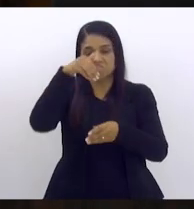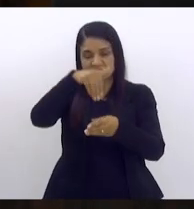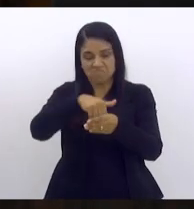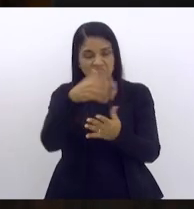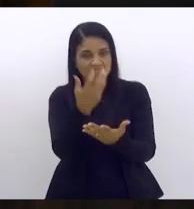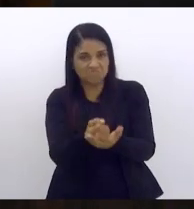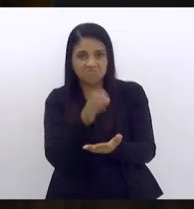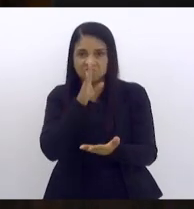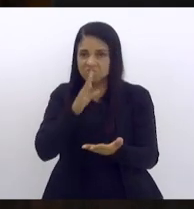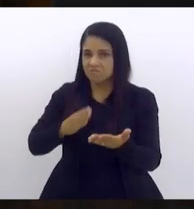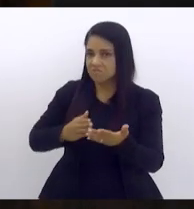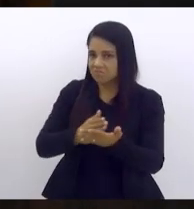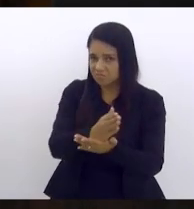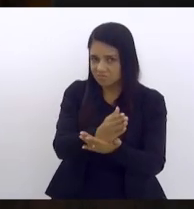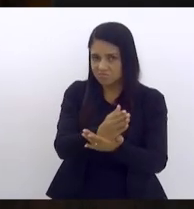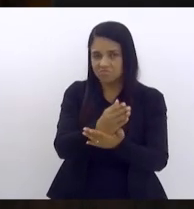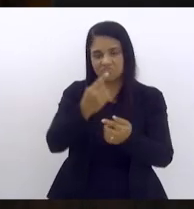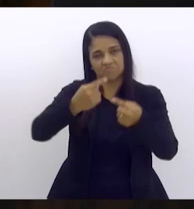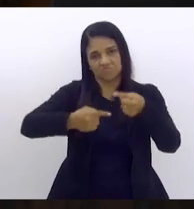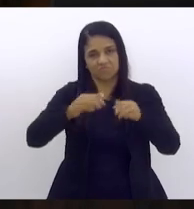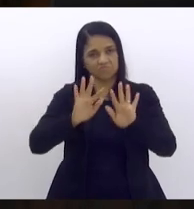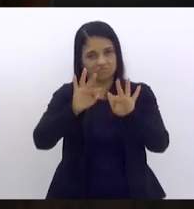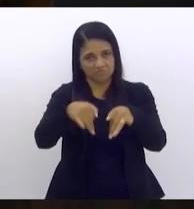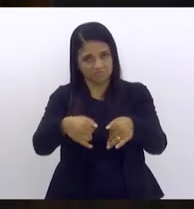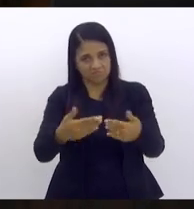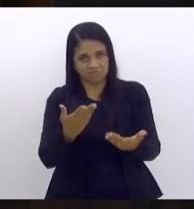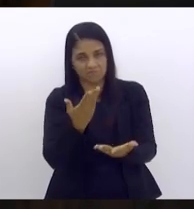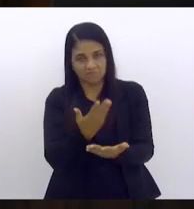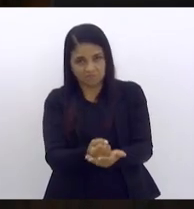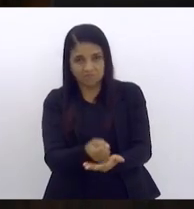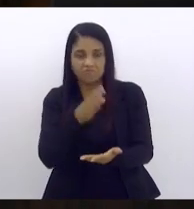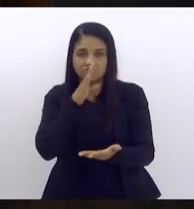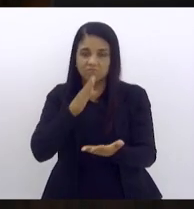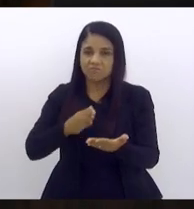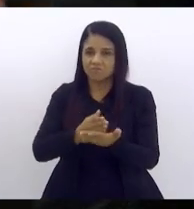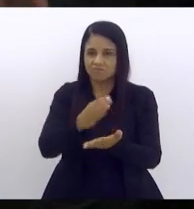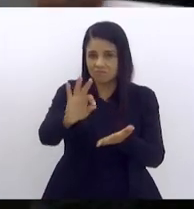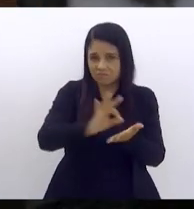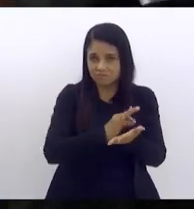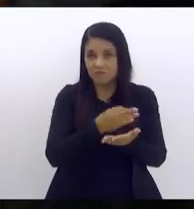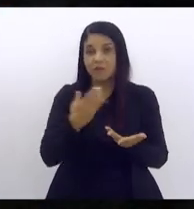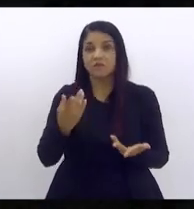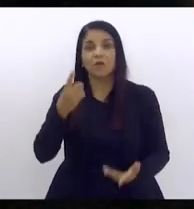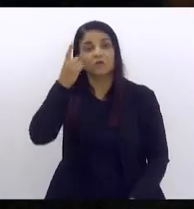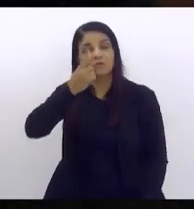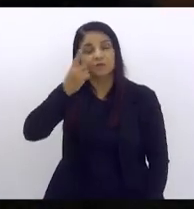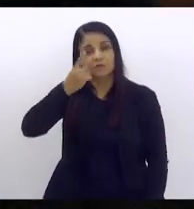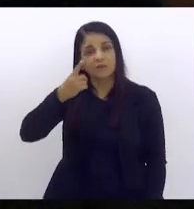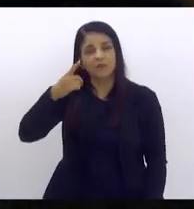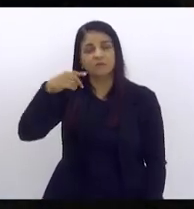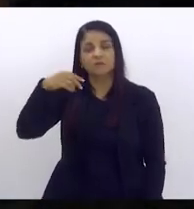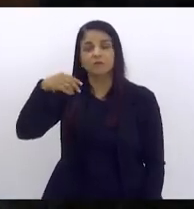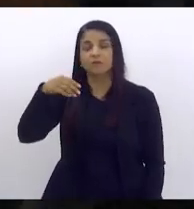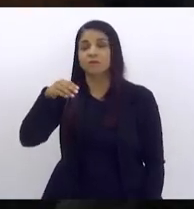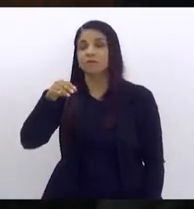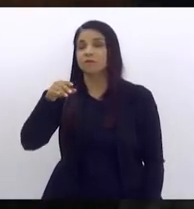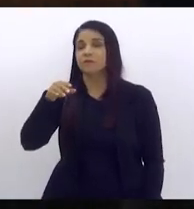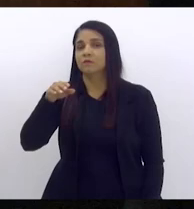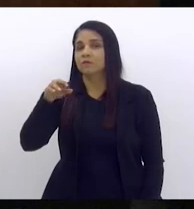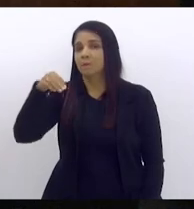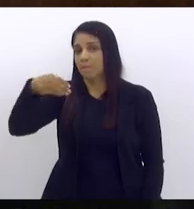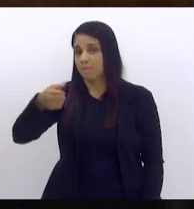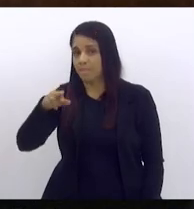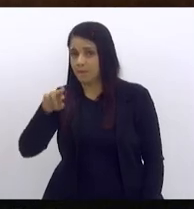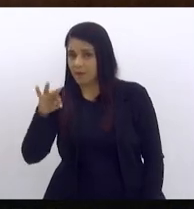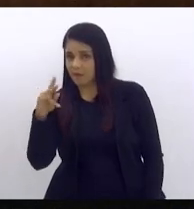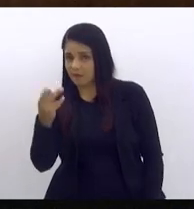aprovam, permaneçam como estão, aprovado, vai autógrafo. Deputada Marta Rocha. É porque o deputado Brazão e a deputada